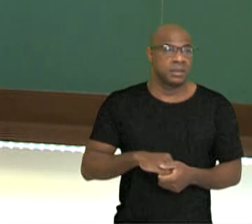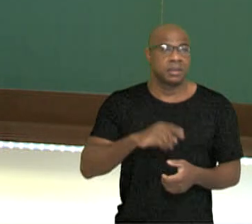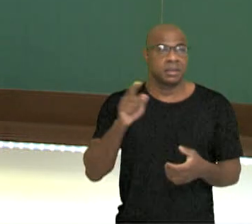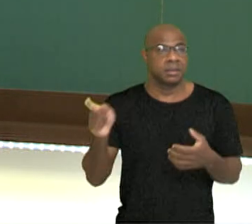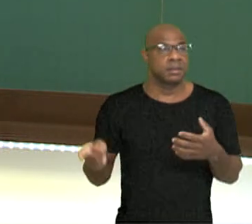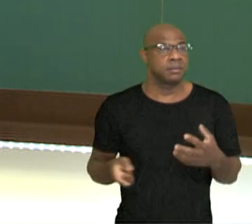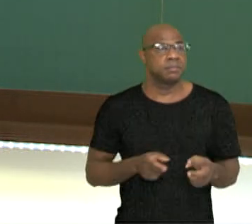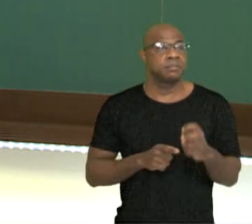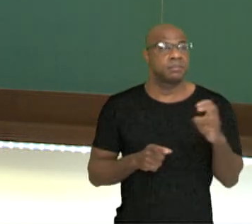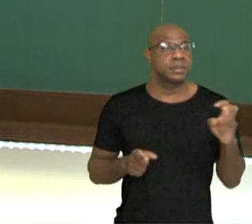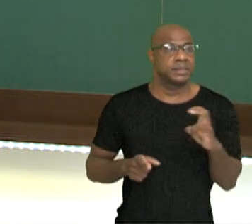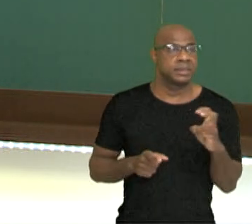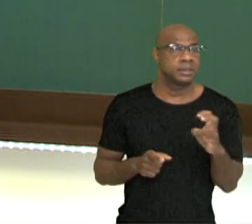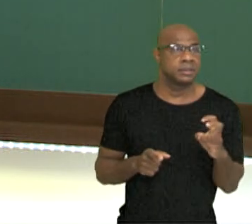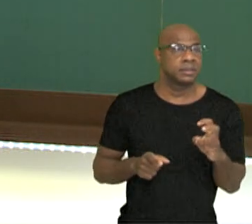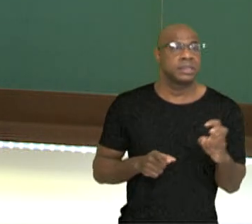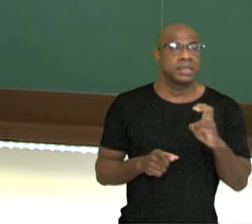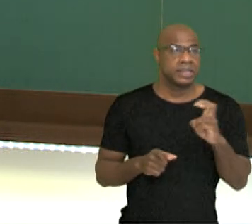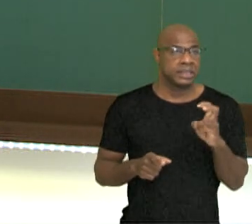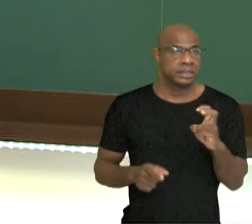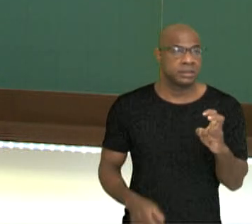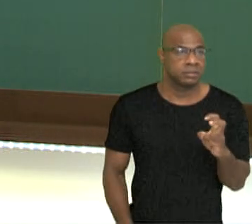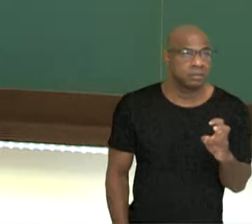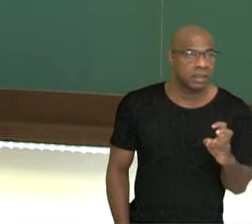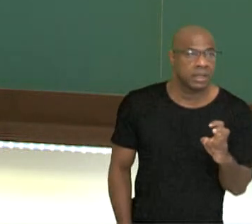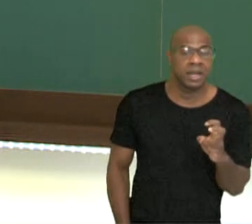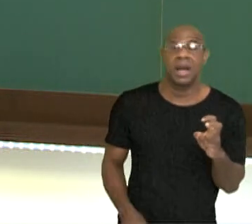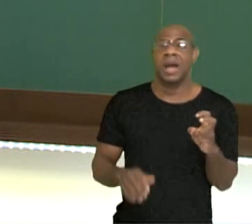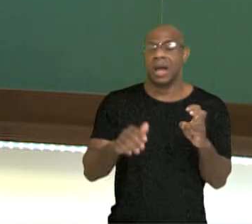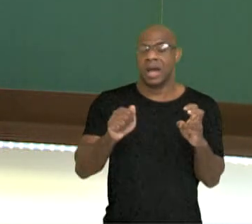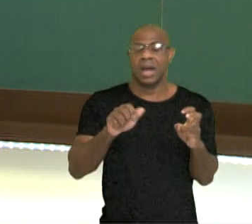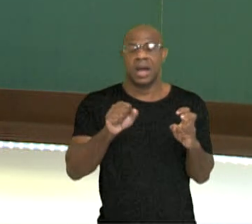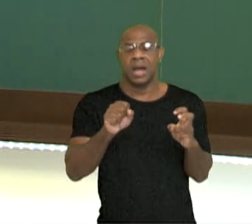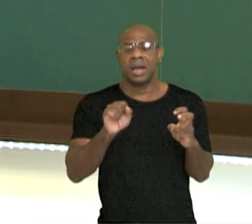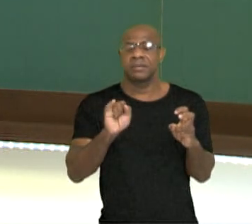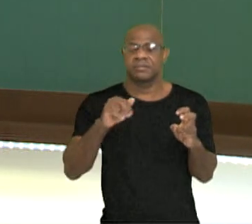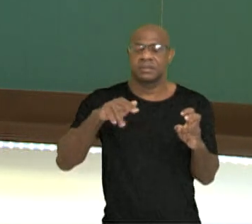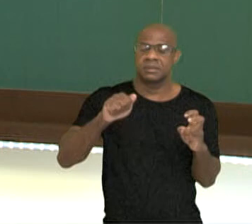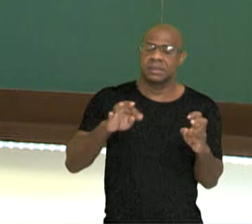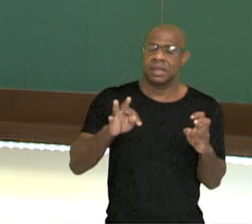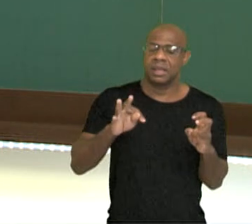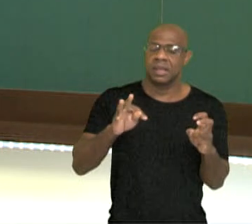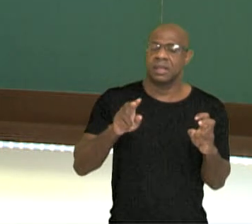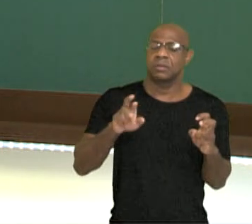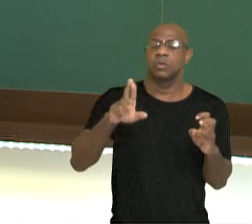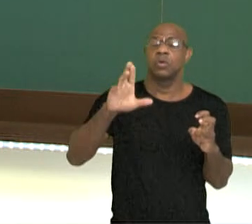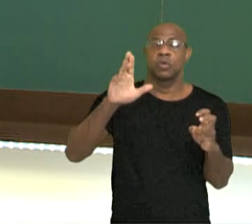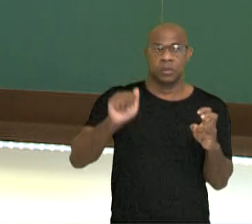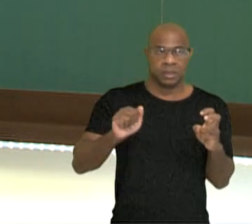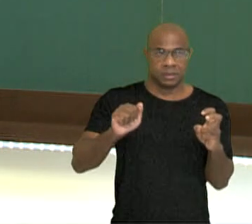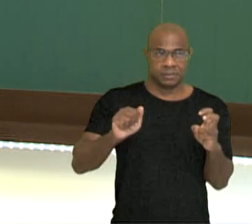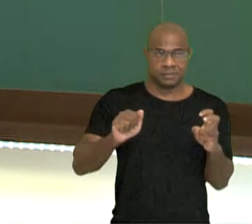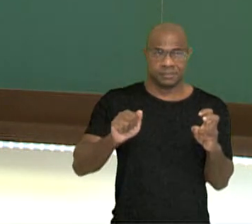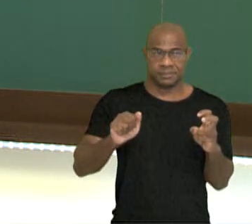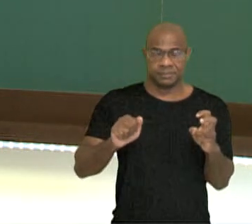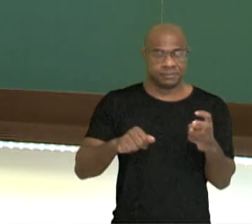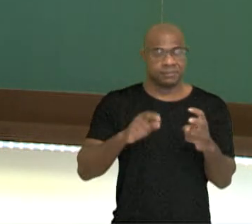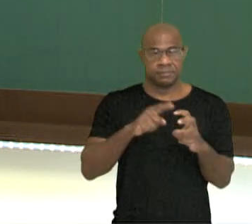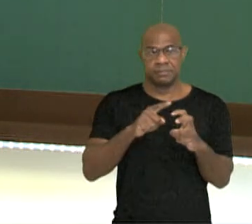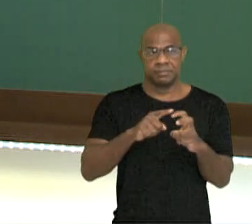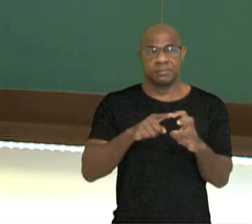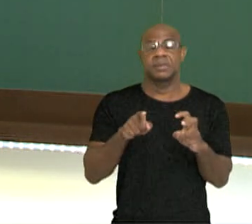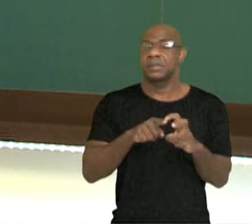realiza através de saudações do remetente, que podem ser de cunho formal ou informal, né? É aqui que a gente se